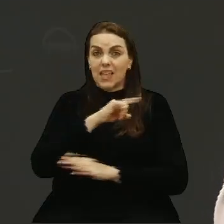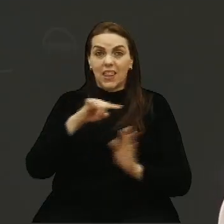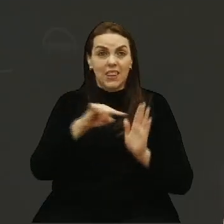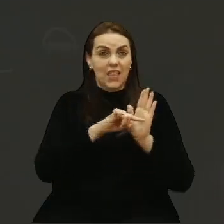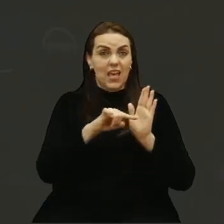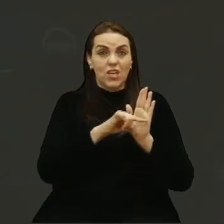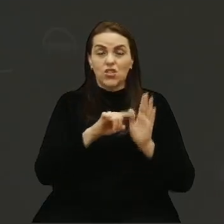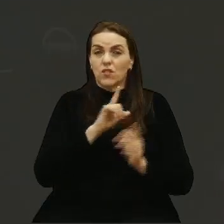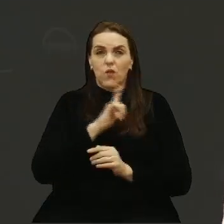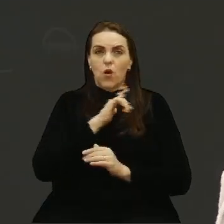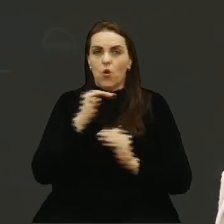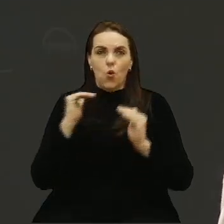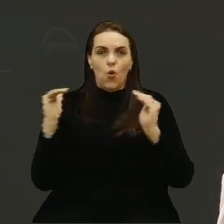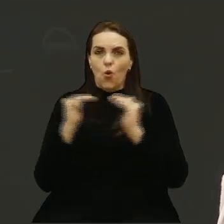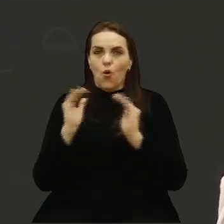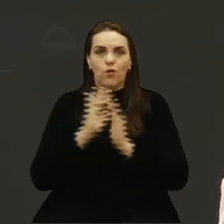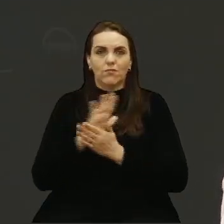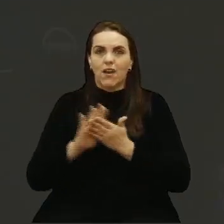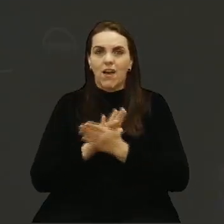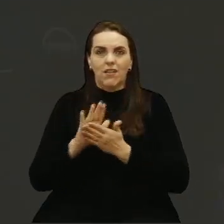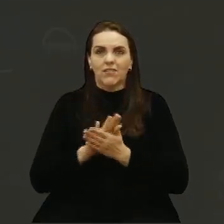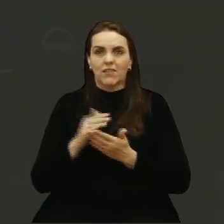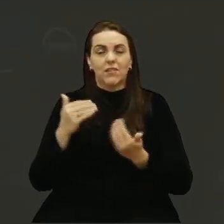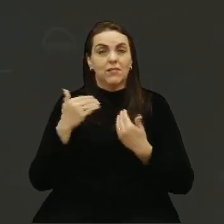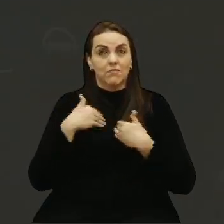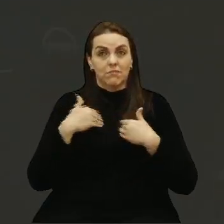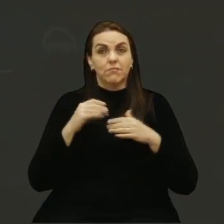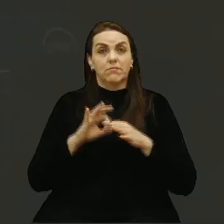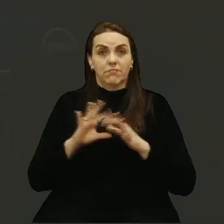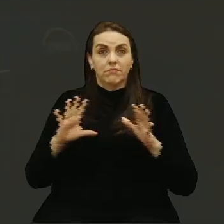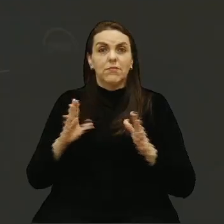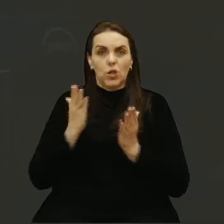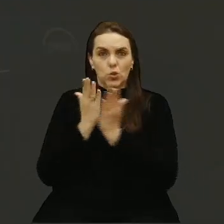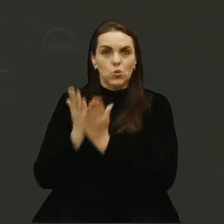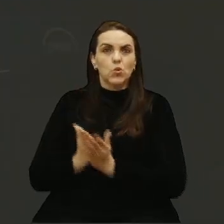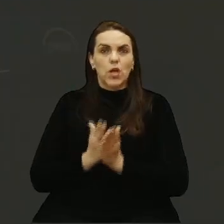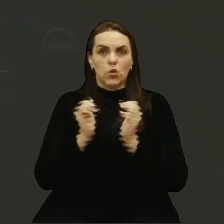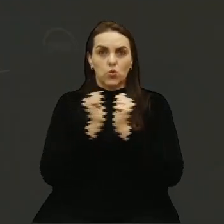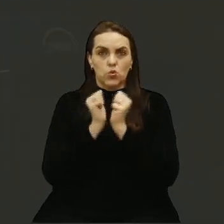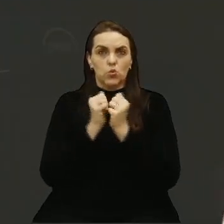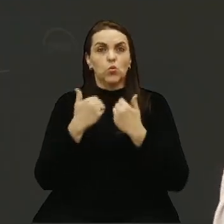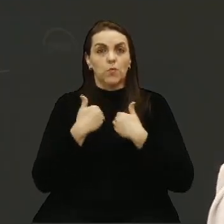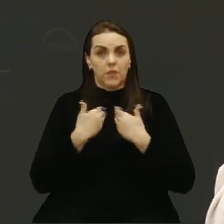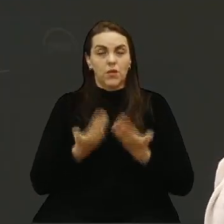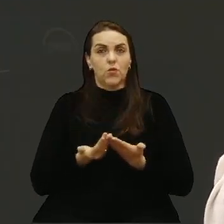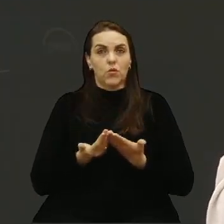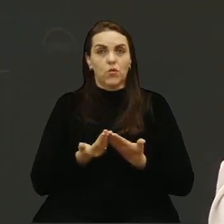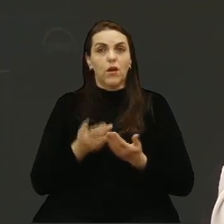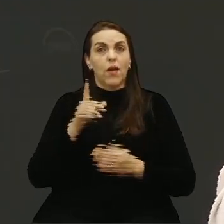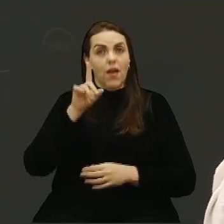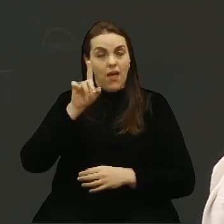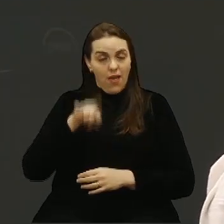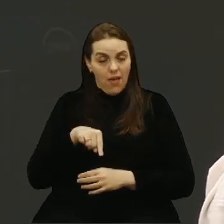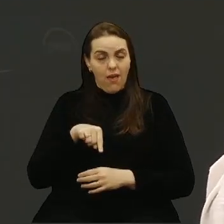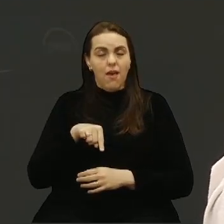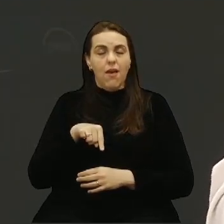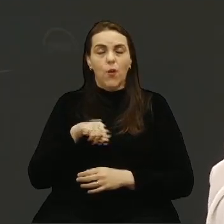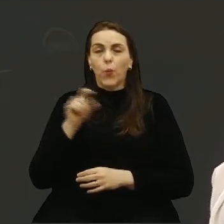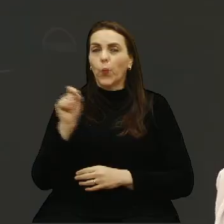parecer favorável, colocando o meu à disposição daqueles que estudaram comigo. A grande questão para